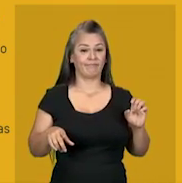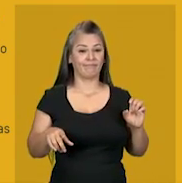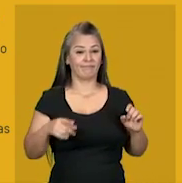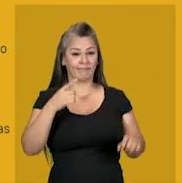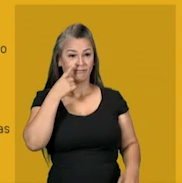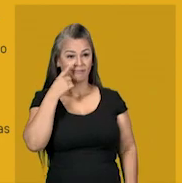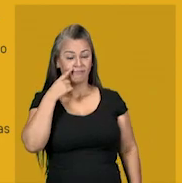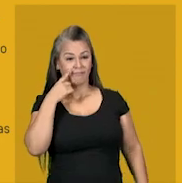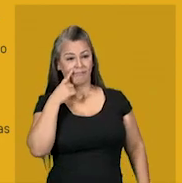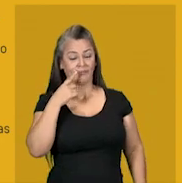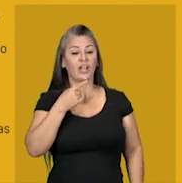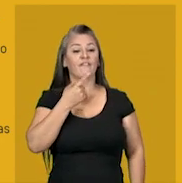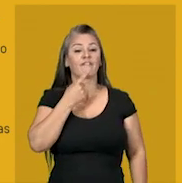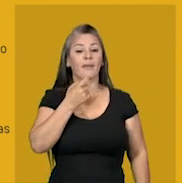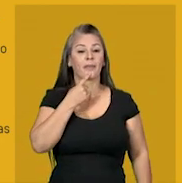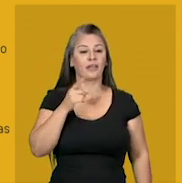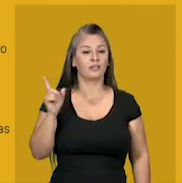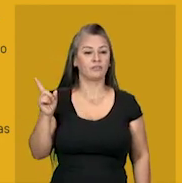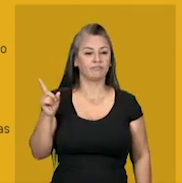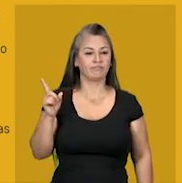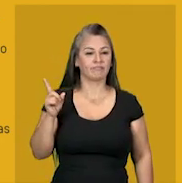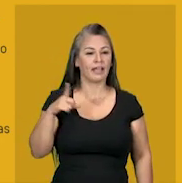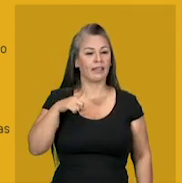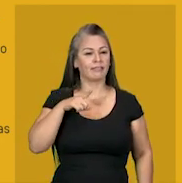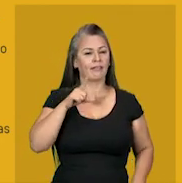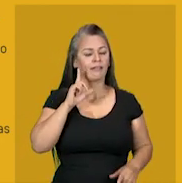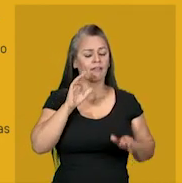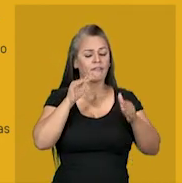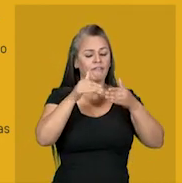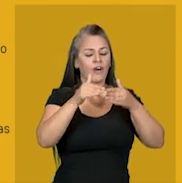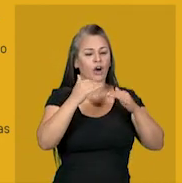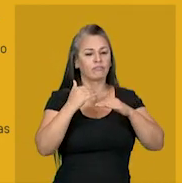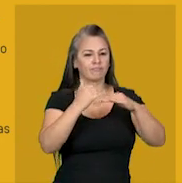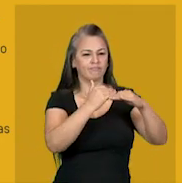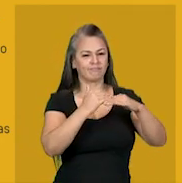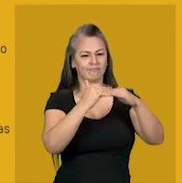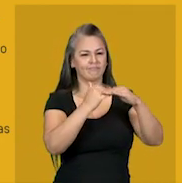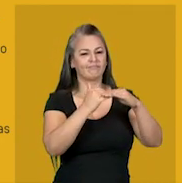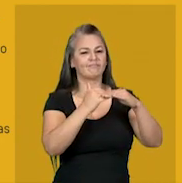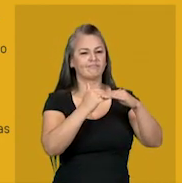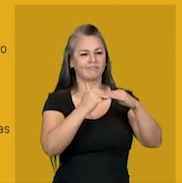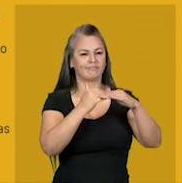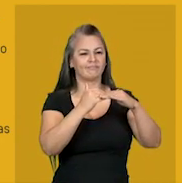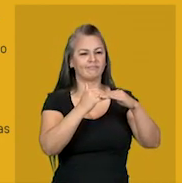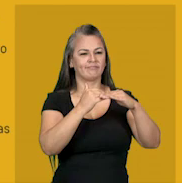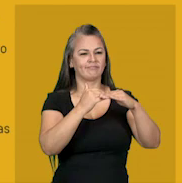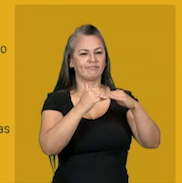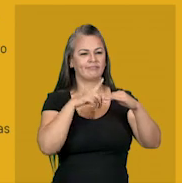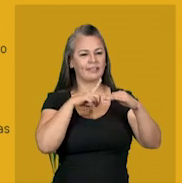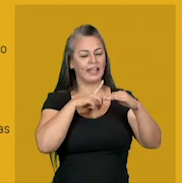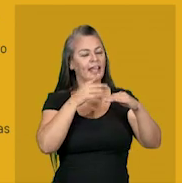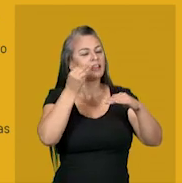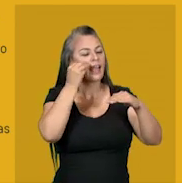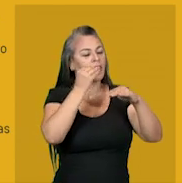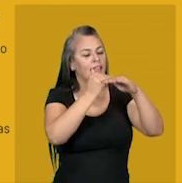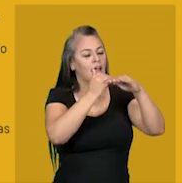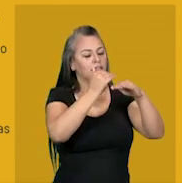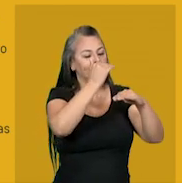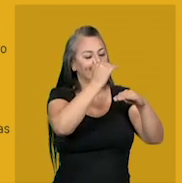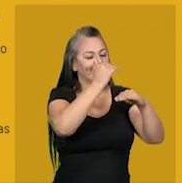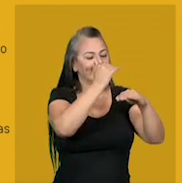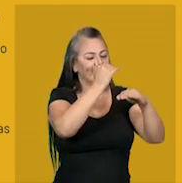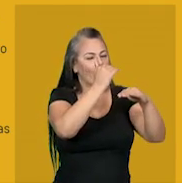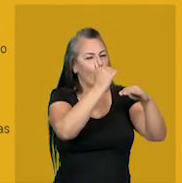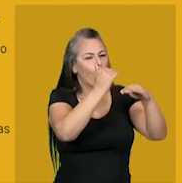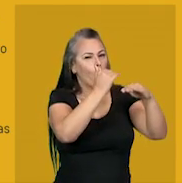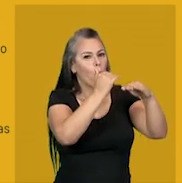aberta em relação à igualdade. Então seria uma posição política que tende a diminuir desigualdades, né, que o